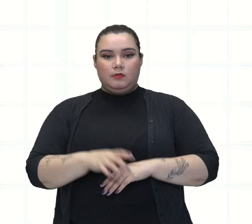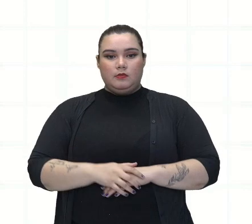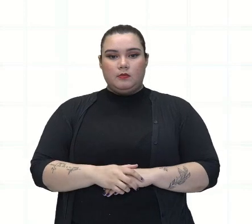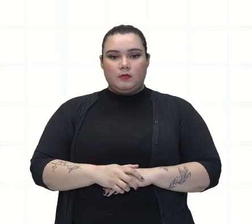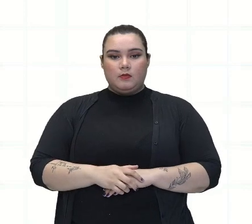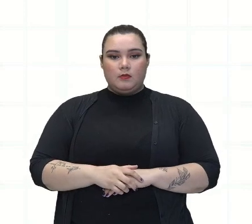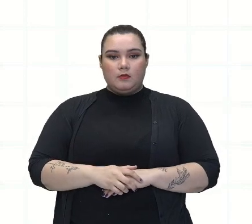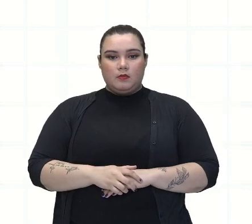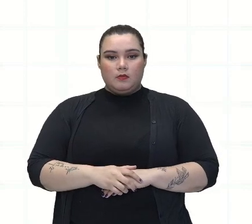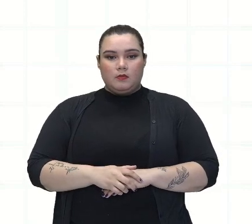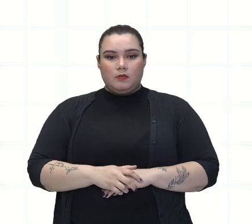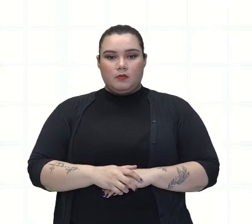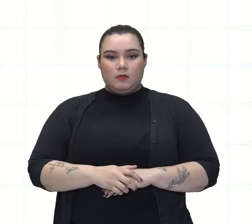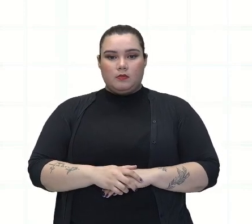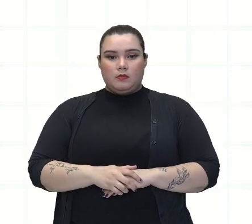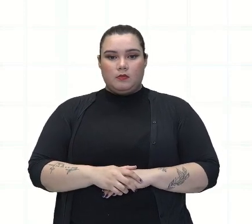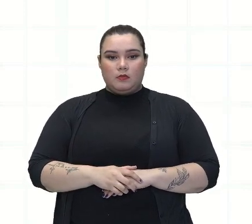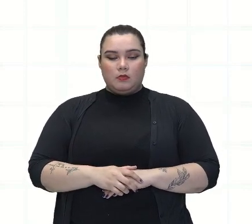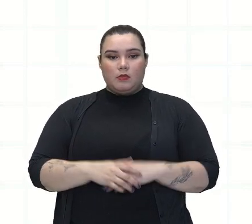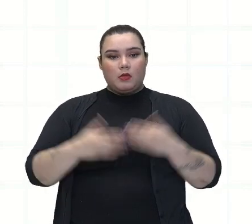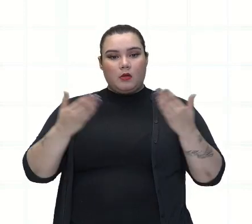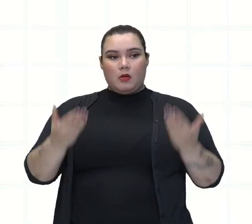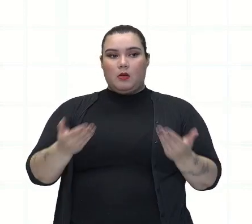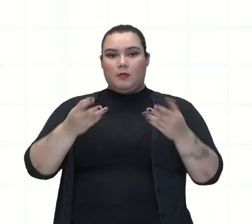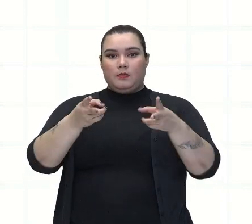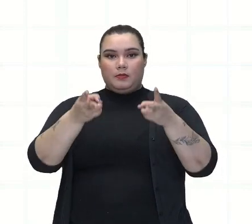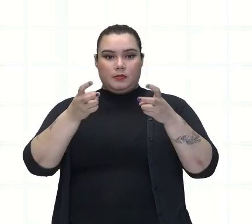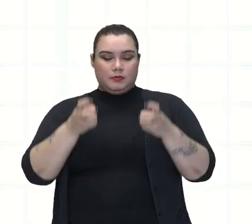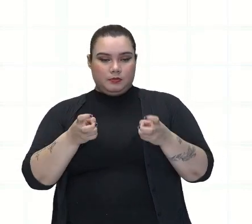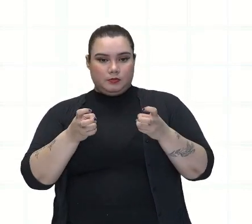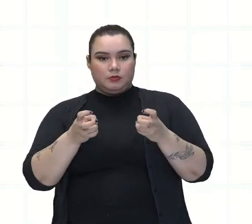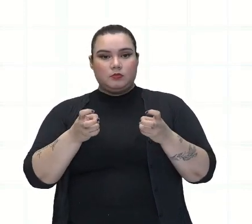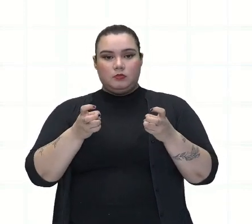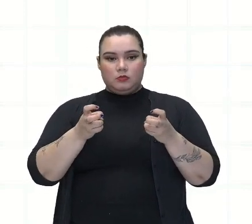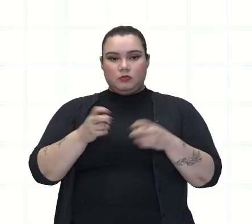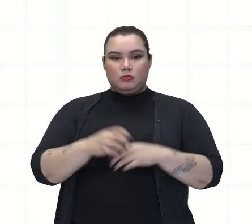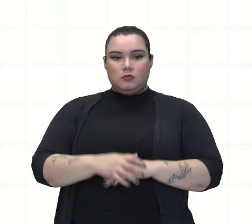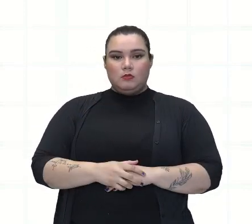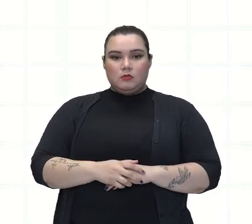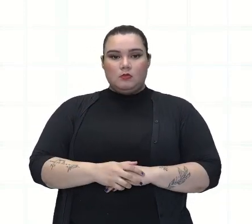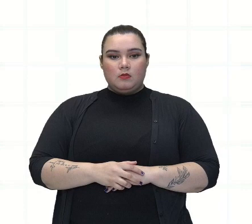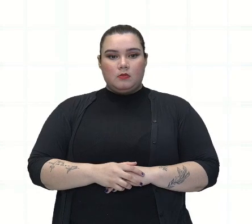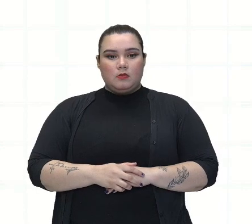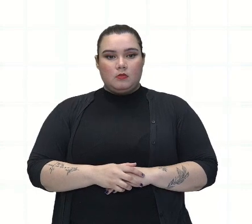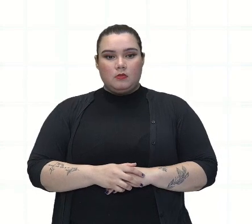Então, observem, gente, que olhando aqui para o nosso